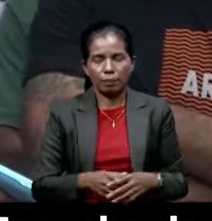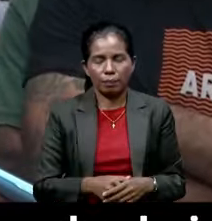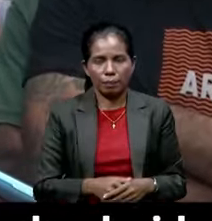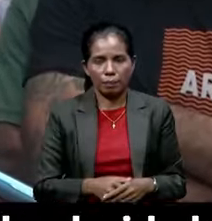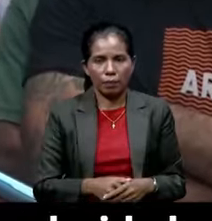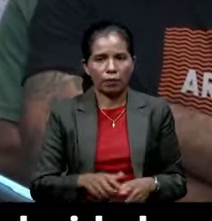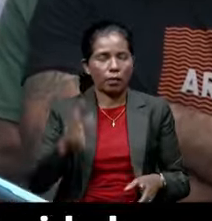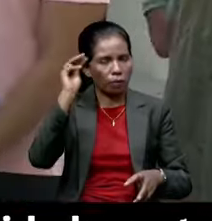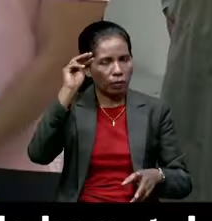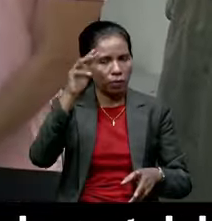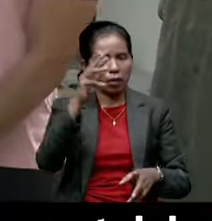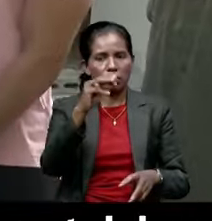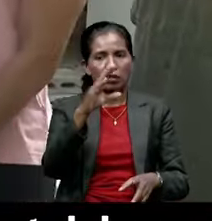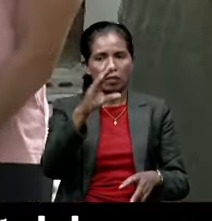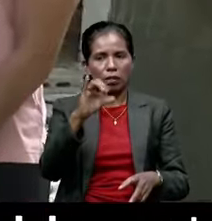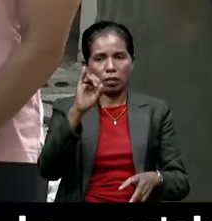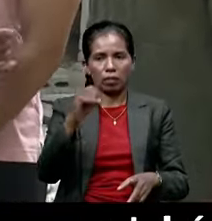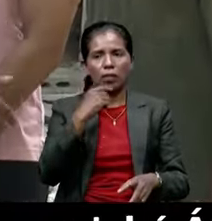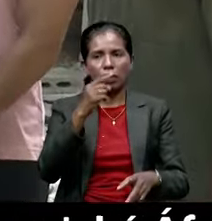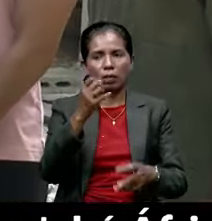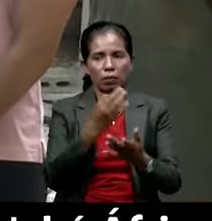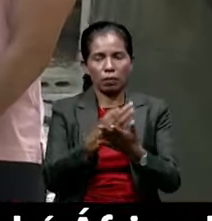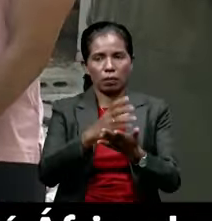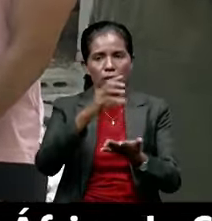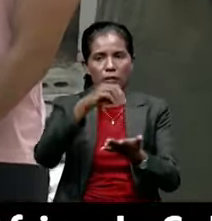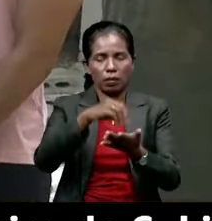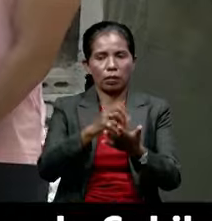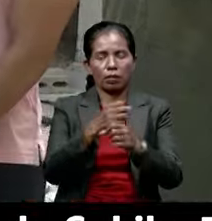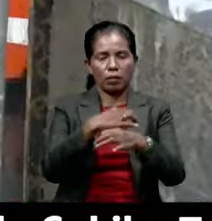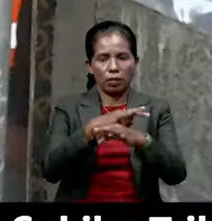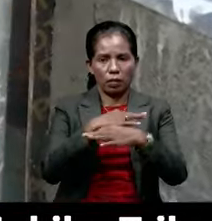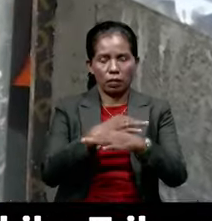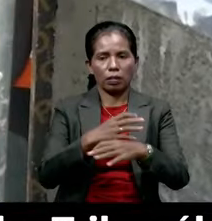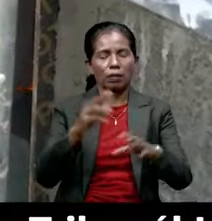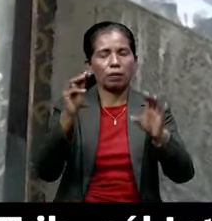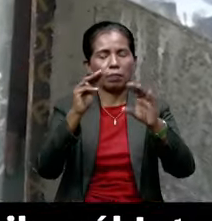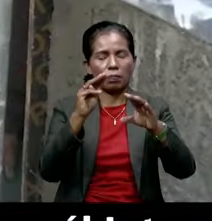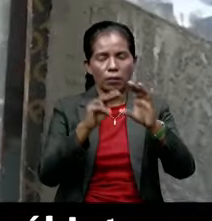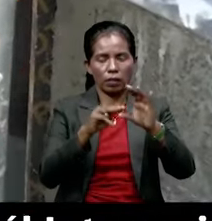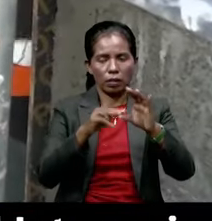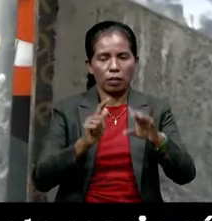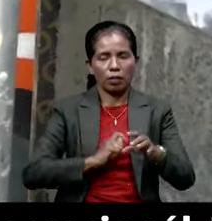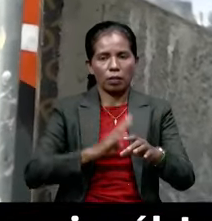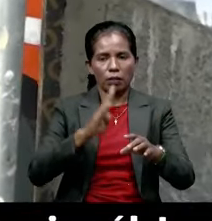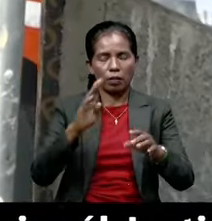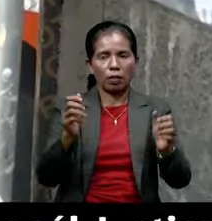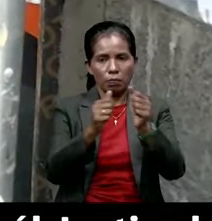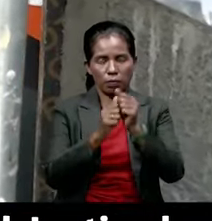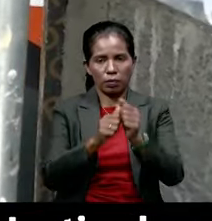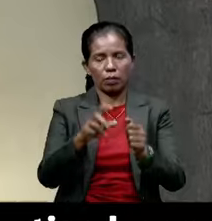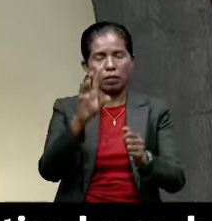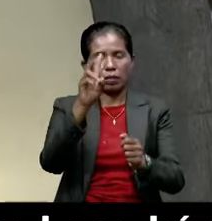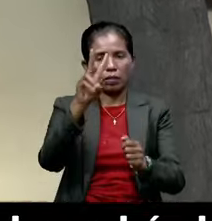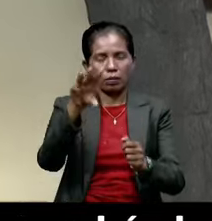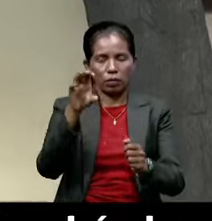ne ministro comercio no industria hateten orsamento ne be aloka ho di halo rehabilitasaun ba mercado taibesi no Manleuana hamutu krihun atus rua